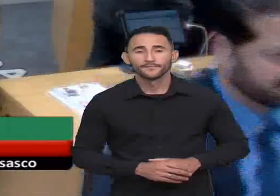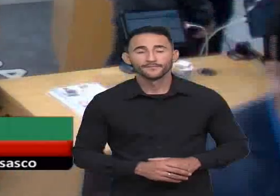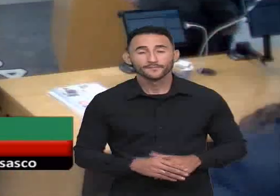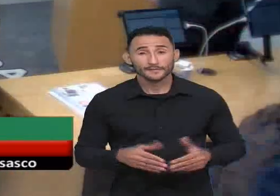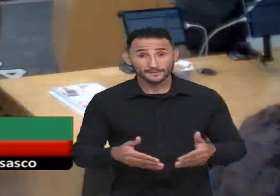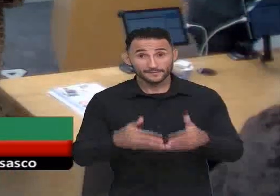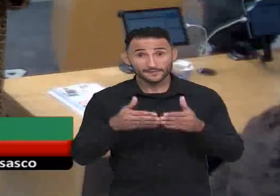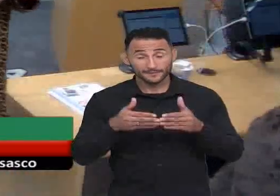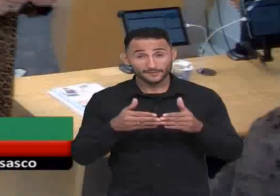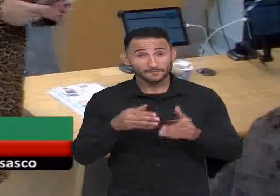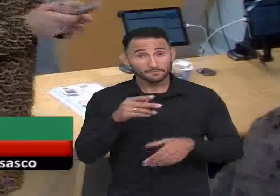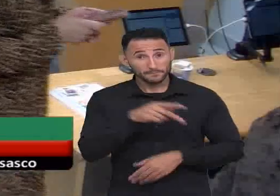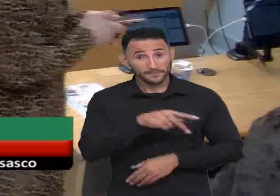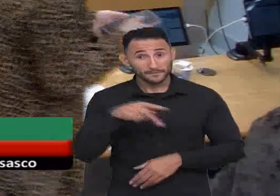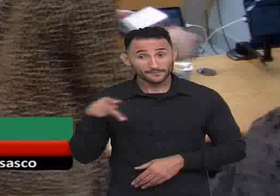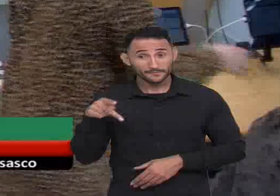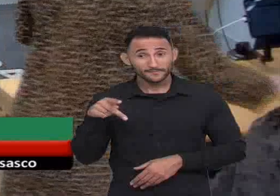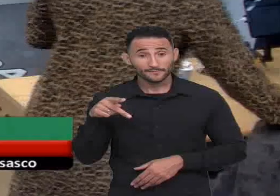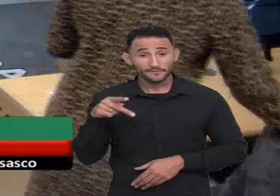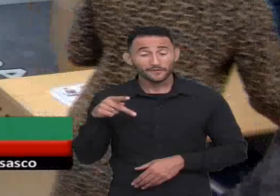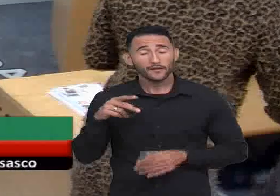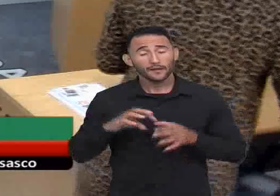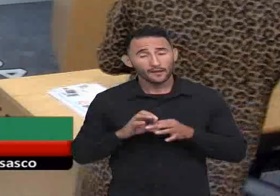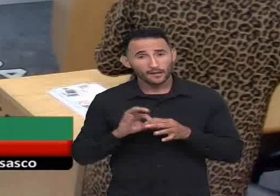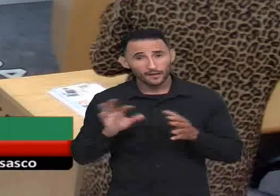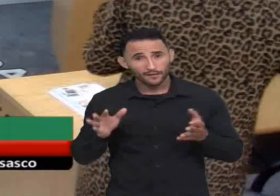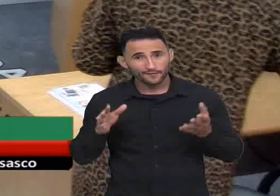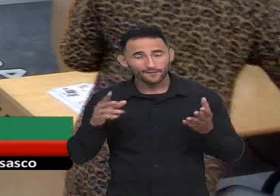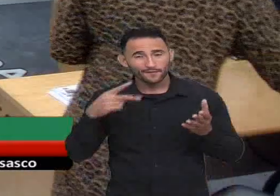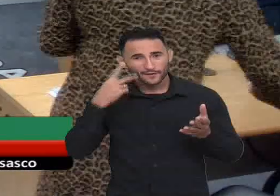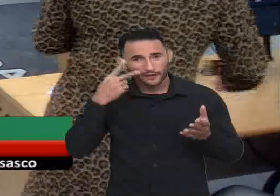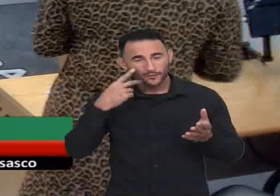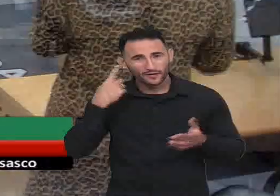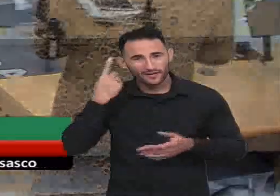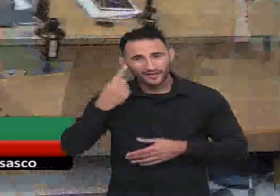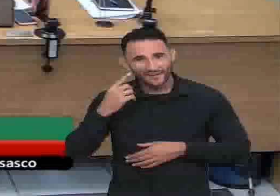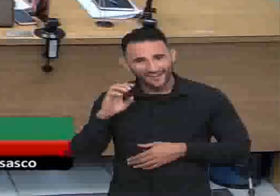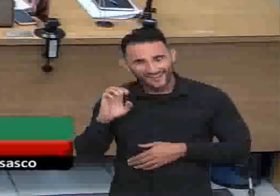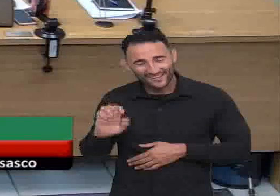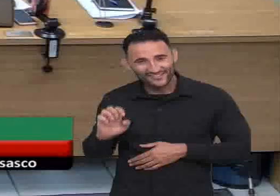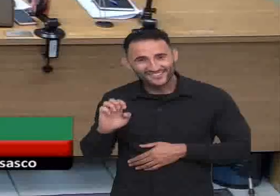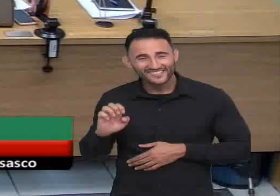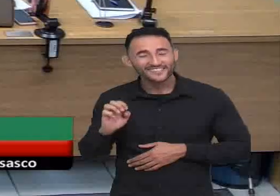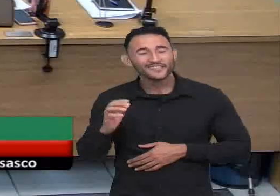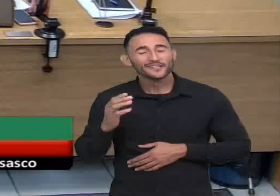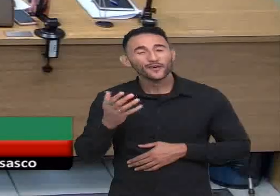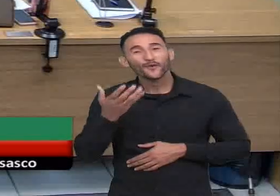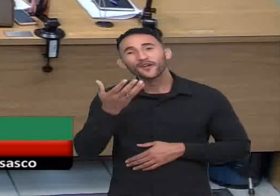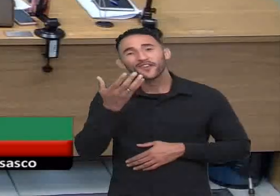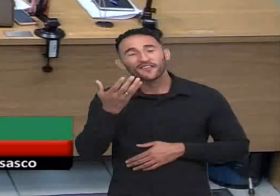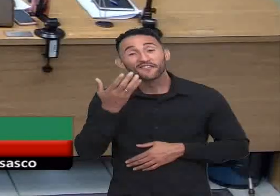Questão de ordem, presidente. Questão de ordem, nova vereadora Elza Oliveira. Eu gostaria que o senhor